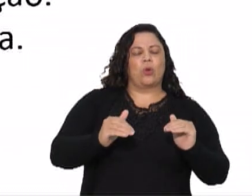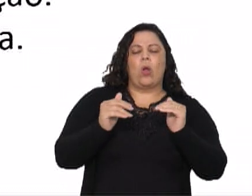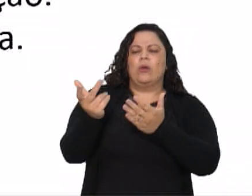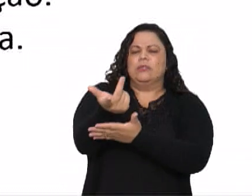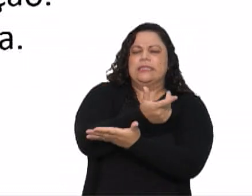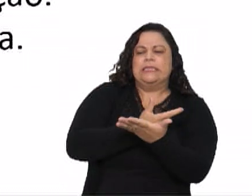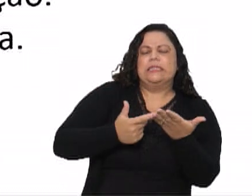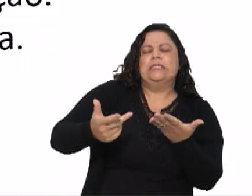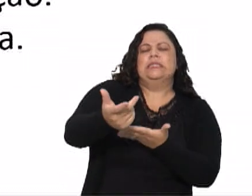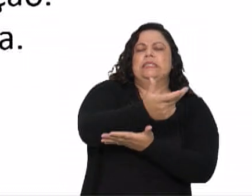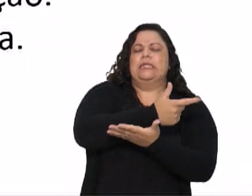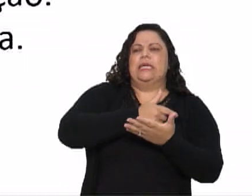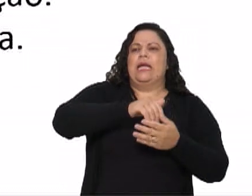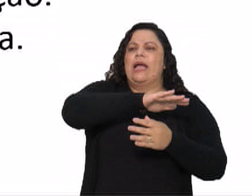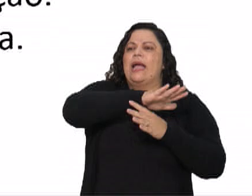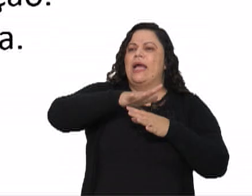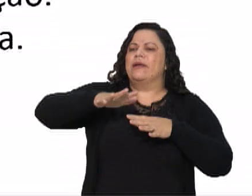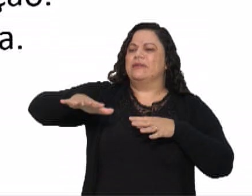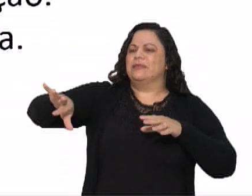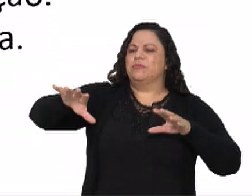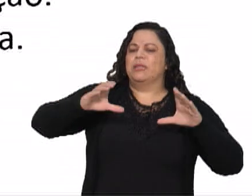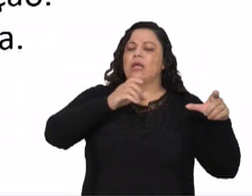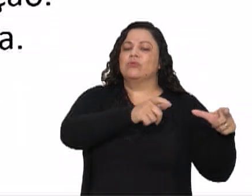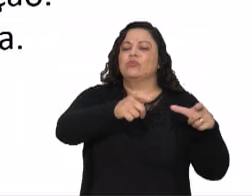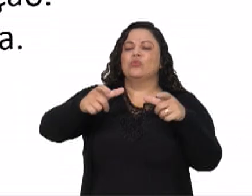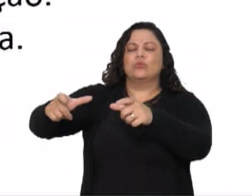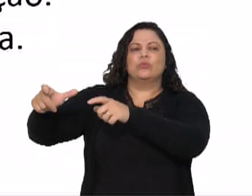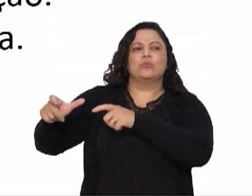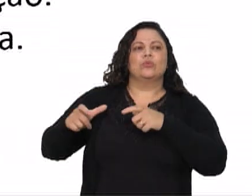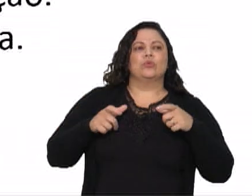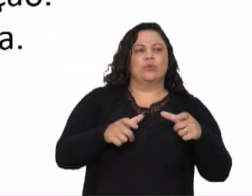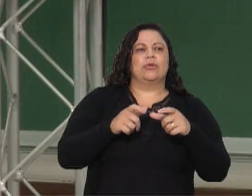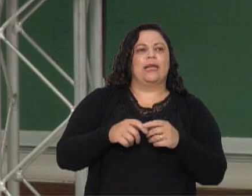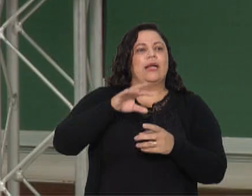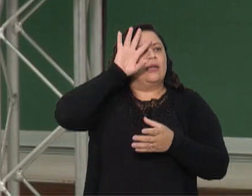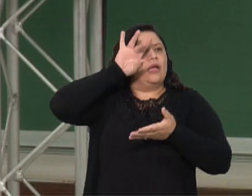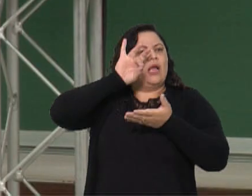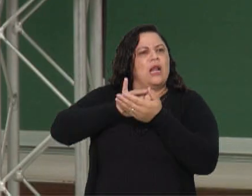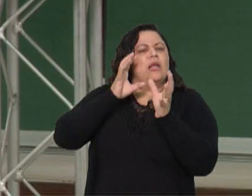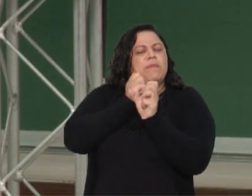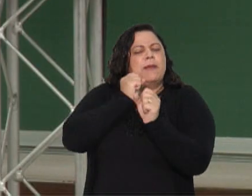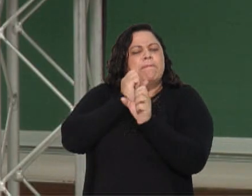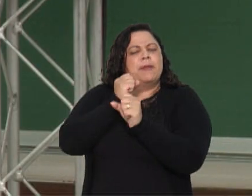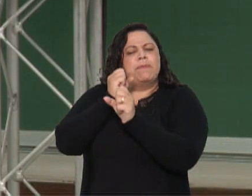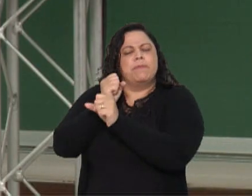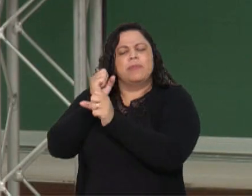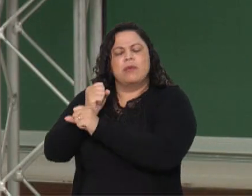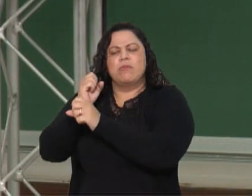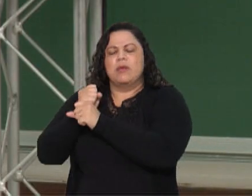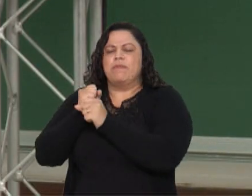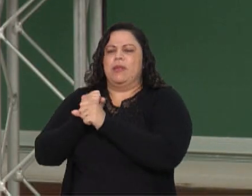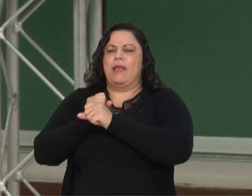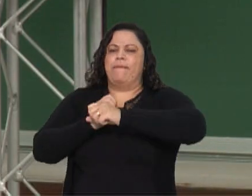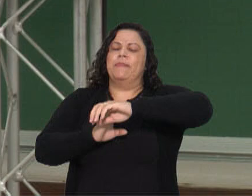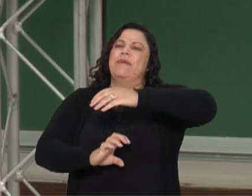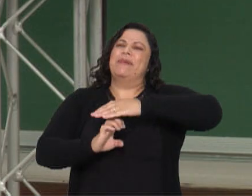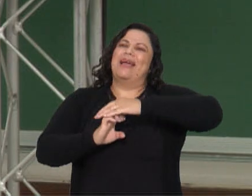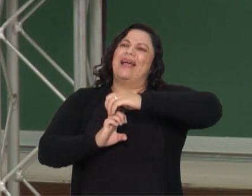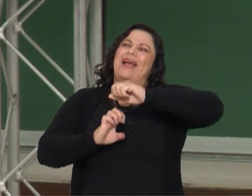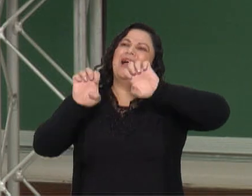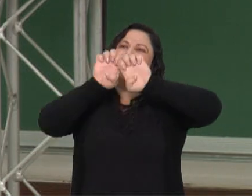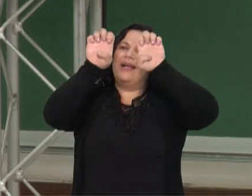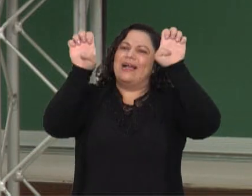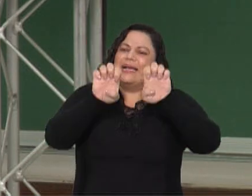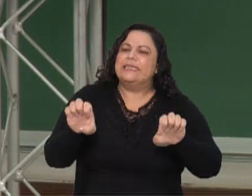baixa. Realizar cálculos para estruturar o projeto. Pensa um pouquinho aí, eu já vou te mostrar qual que é a